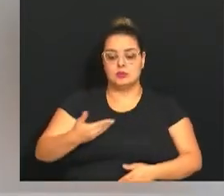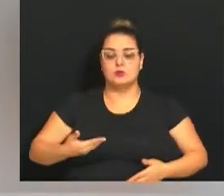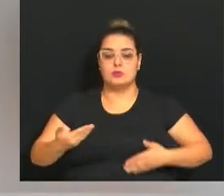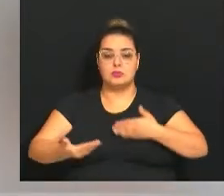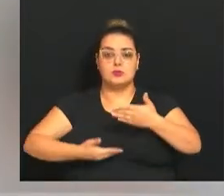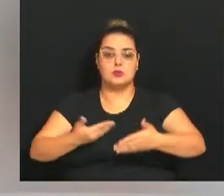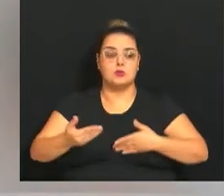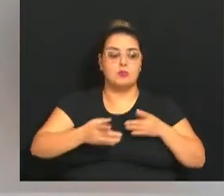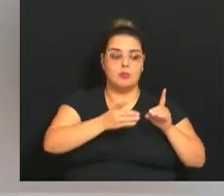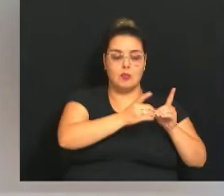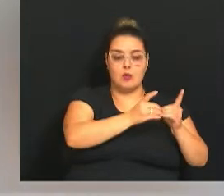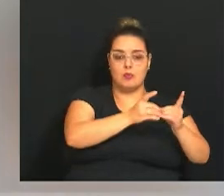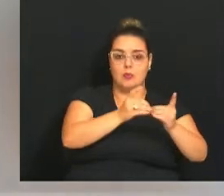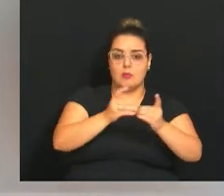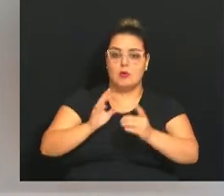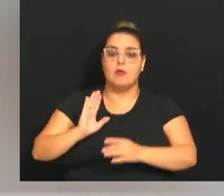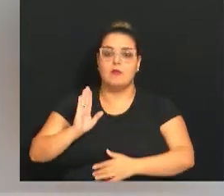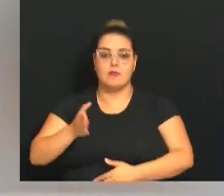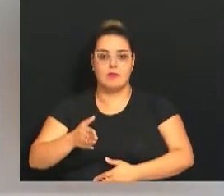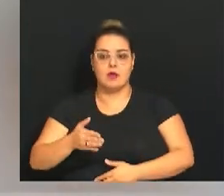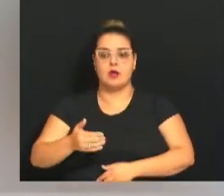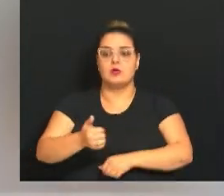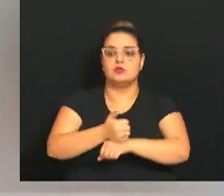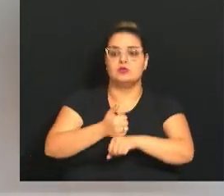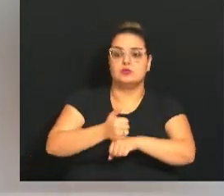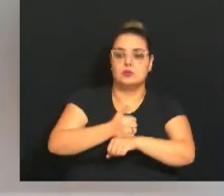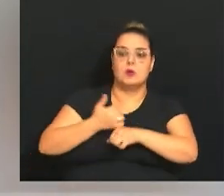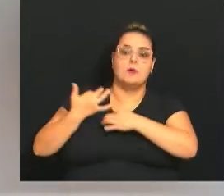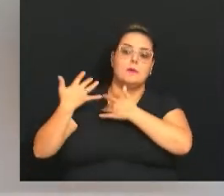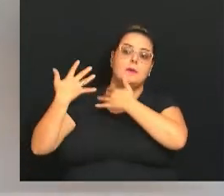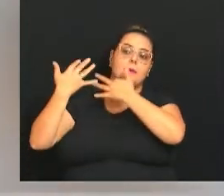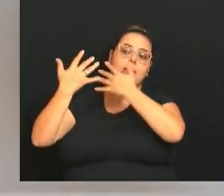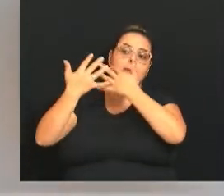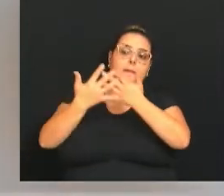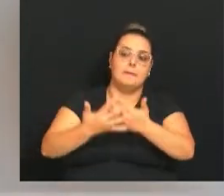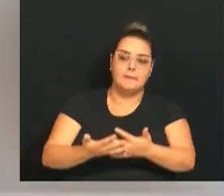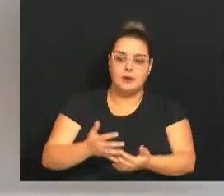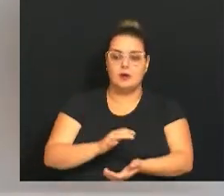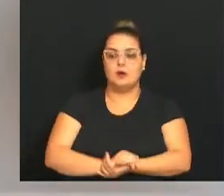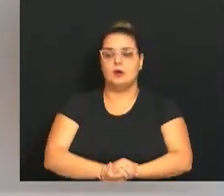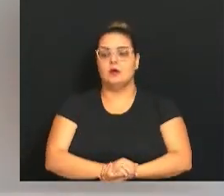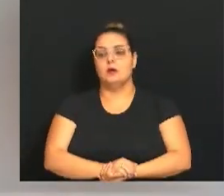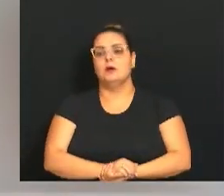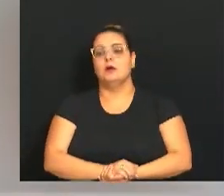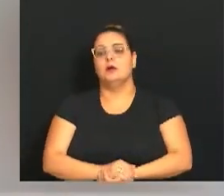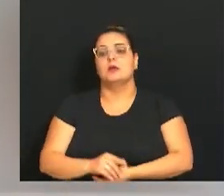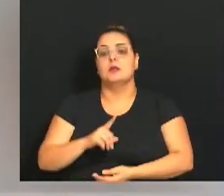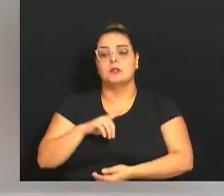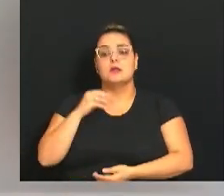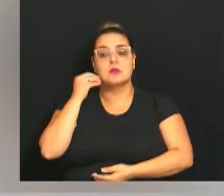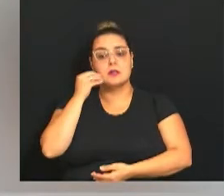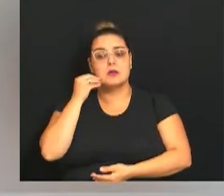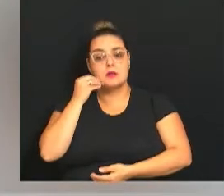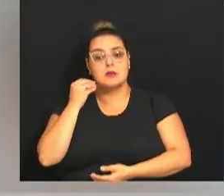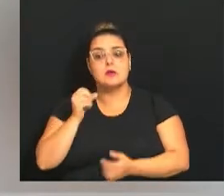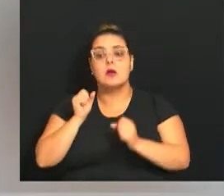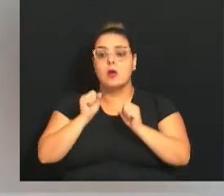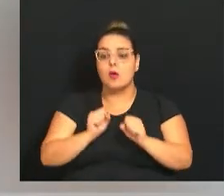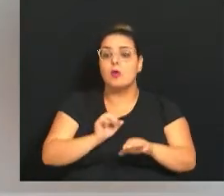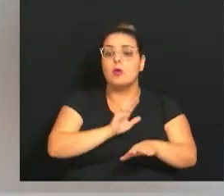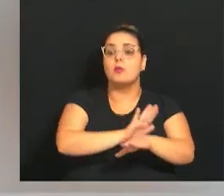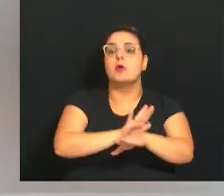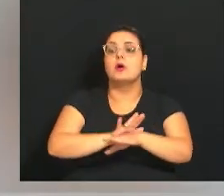muitos servidores já há muito tempo no serviço público, que trazem a sua experiência e podem contribuir mais com o